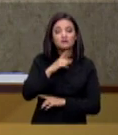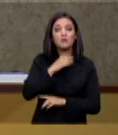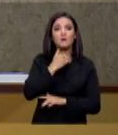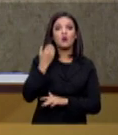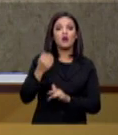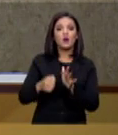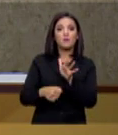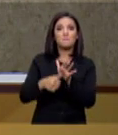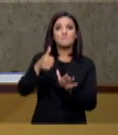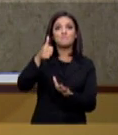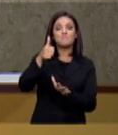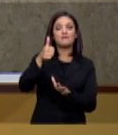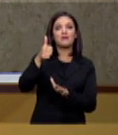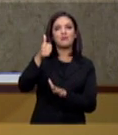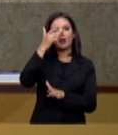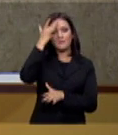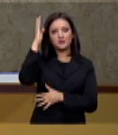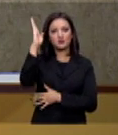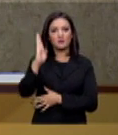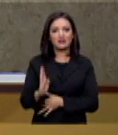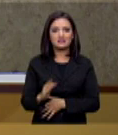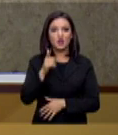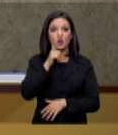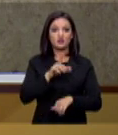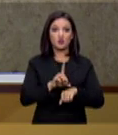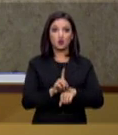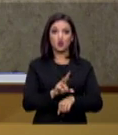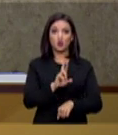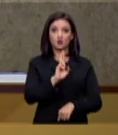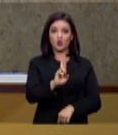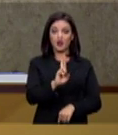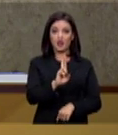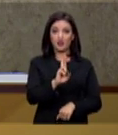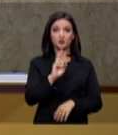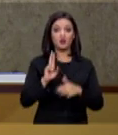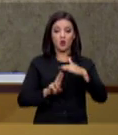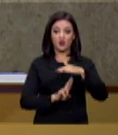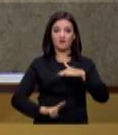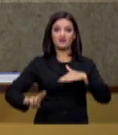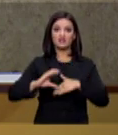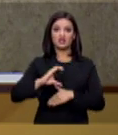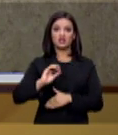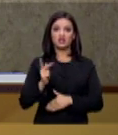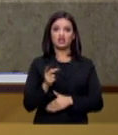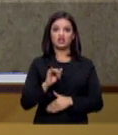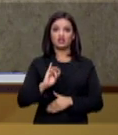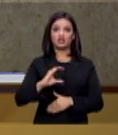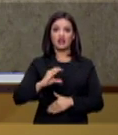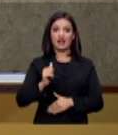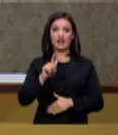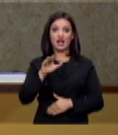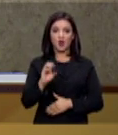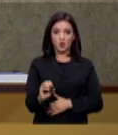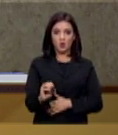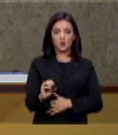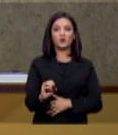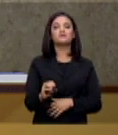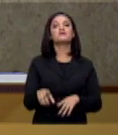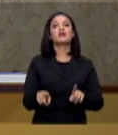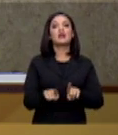brasileiro a obter doutorado em economia na Universidade de Chicago e ocupar com 35 anos